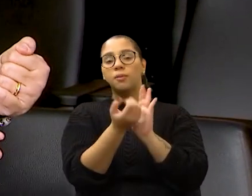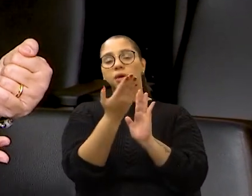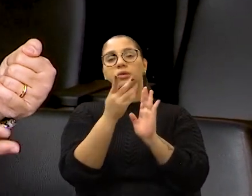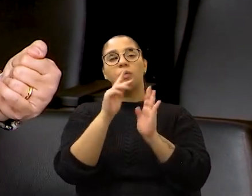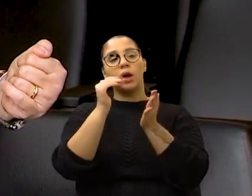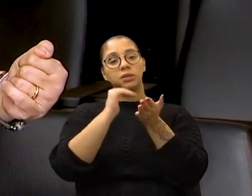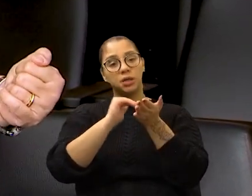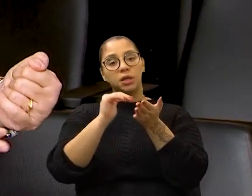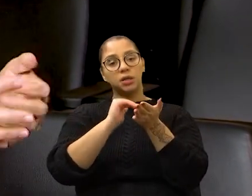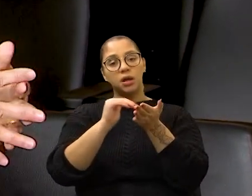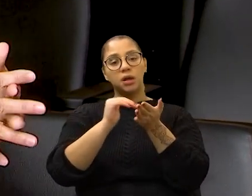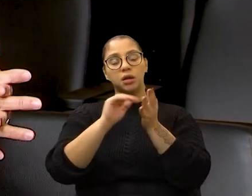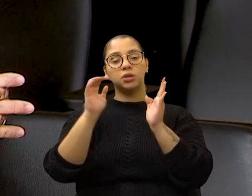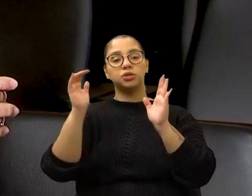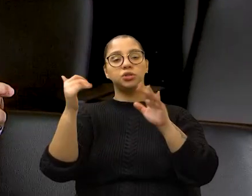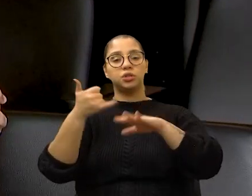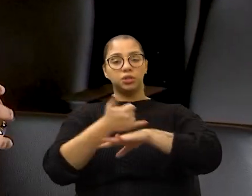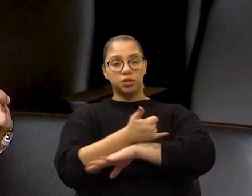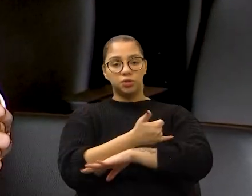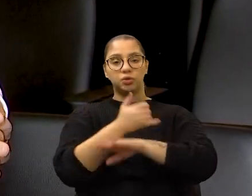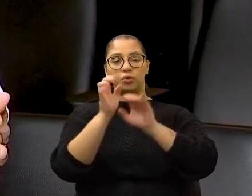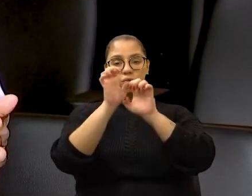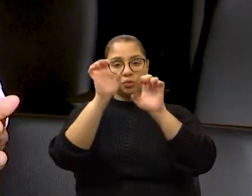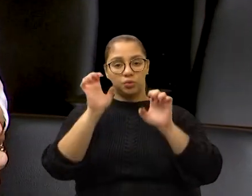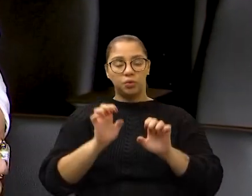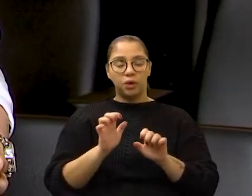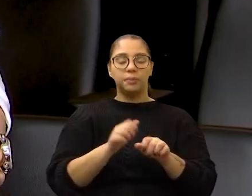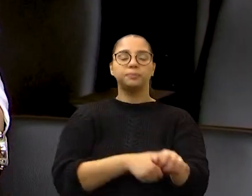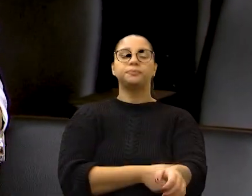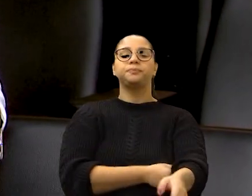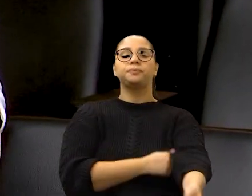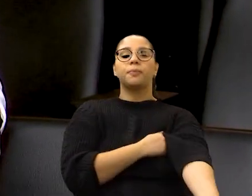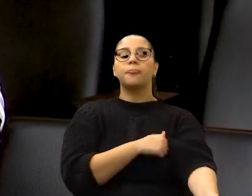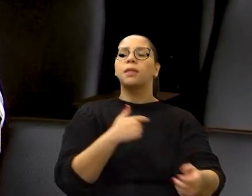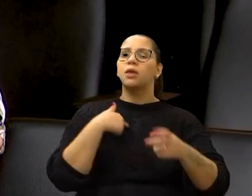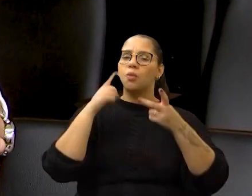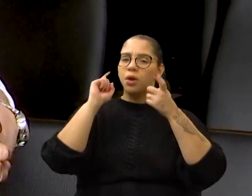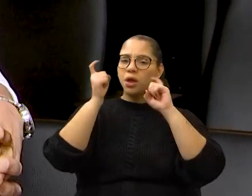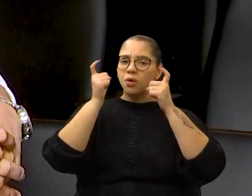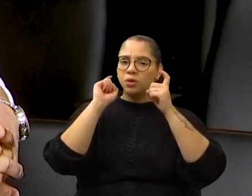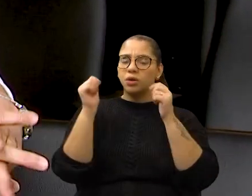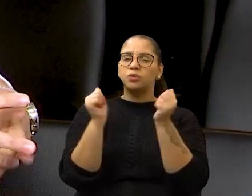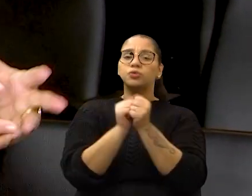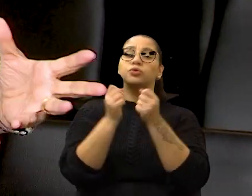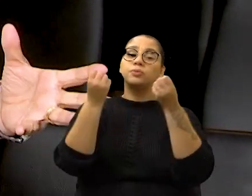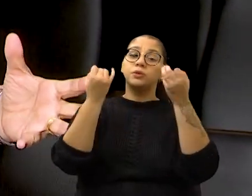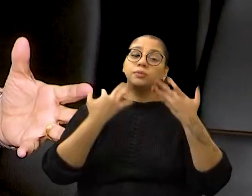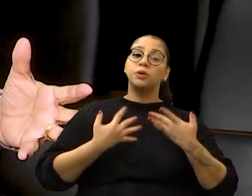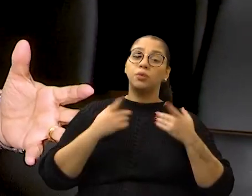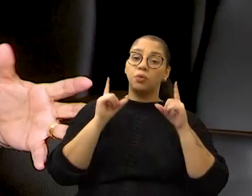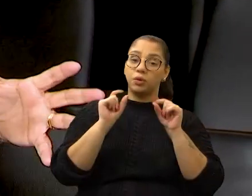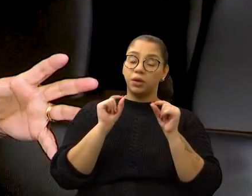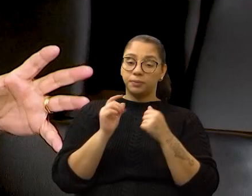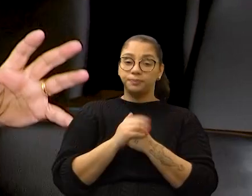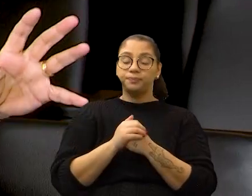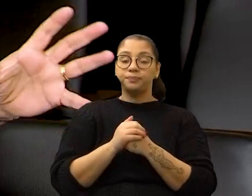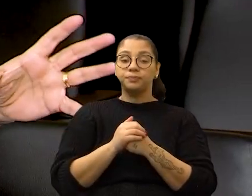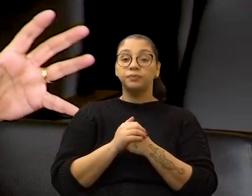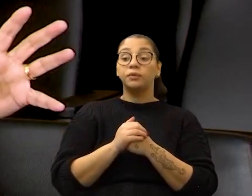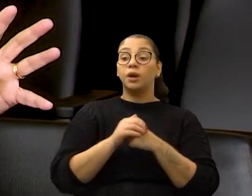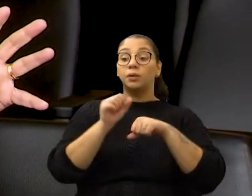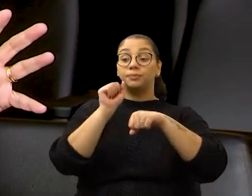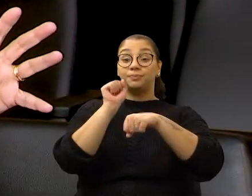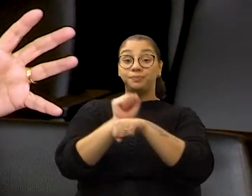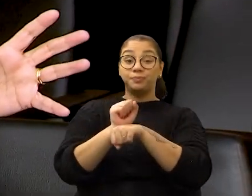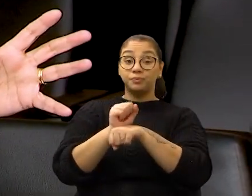requerimento ao secretário, né, de infraestrutura, Barreiro, e fiz uma reunião com ele. O que ele explicou? Que